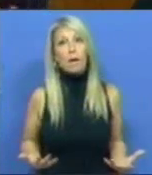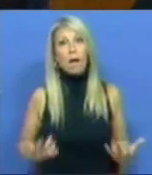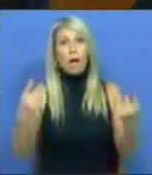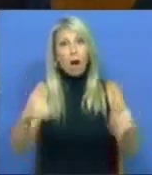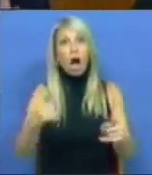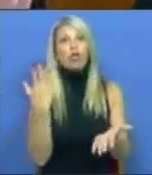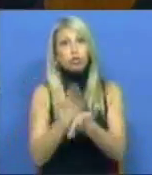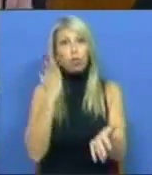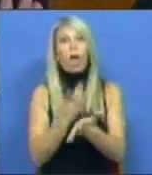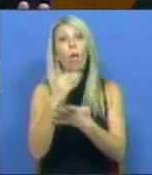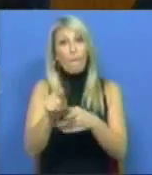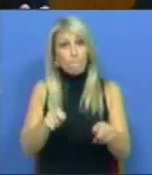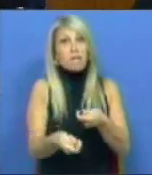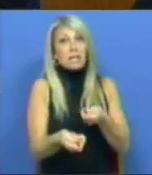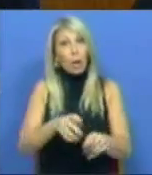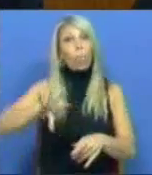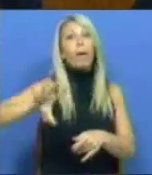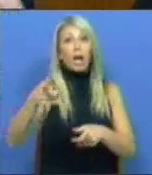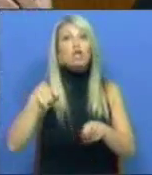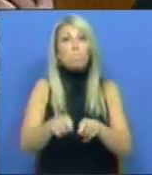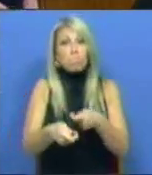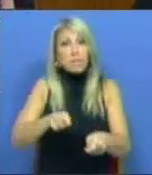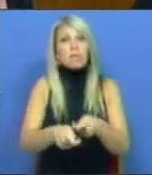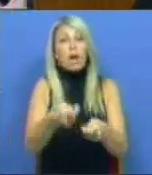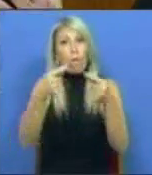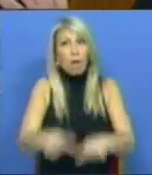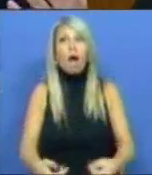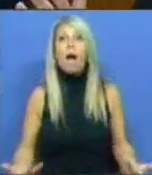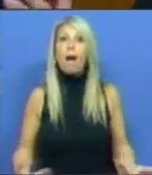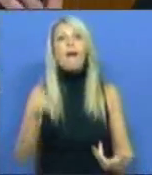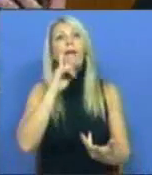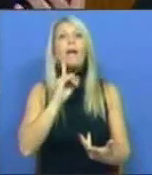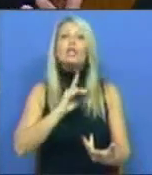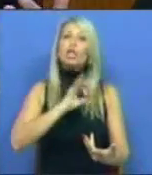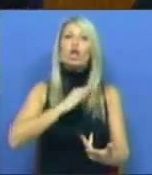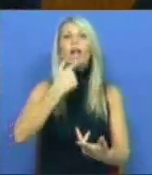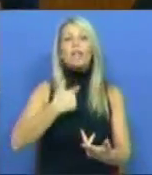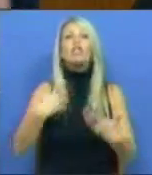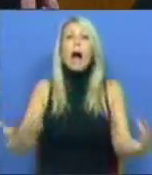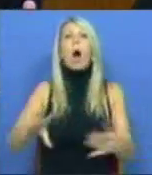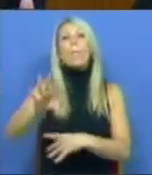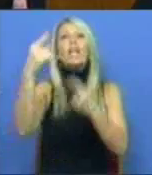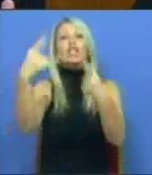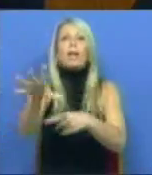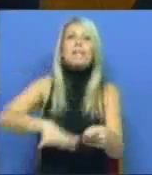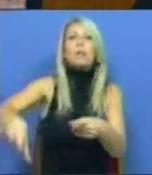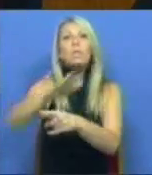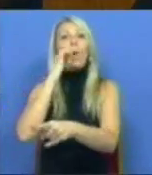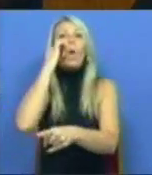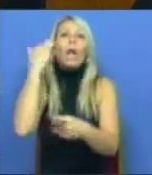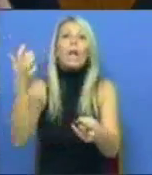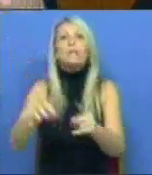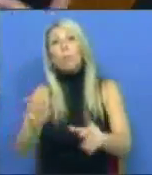sob pressão, vamos ter um país sob pressão. A Sra. Ministra diz-nos que o país atravessa um momento crítico. Isso não é abstrato. São